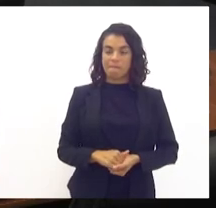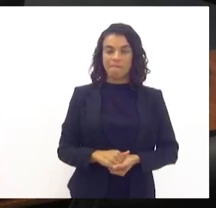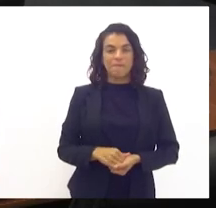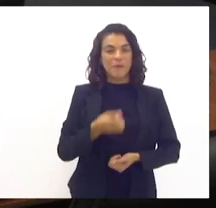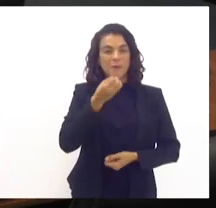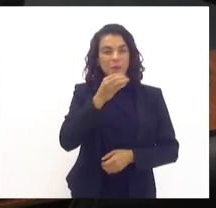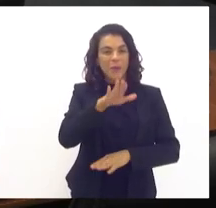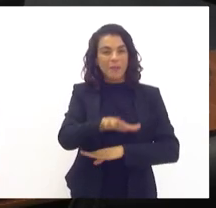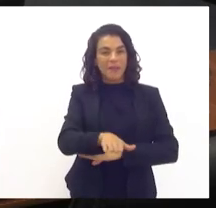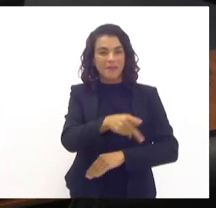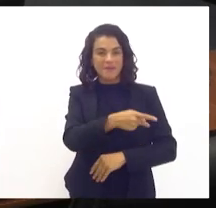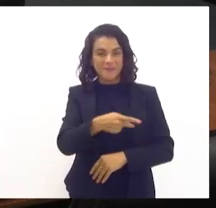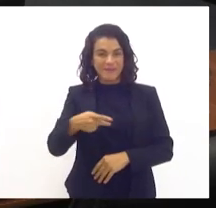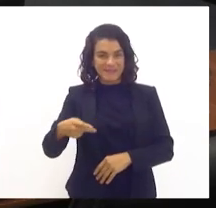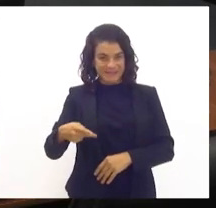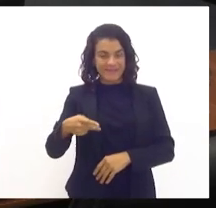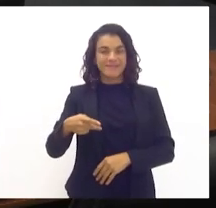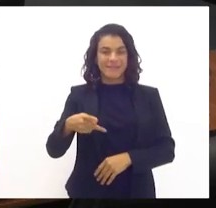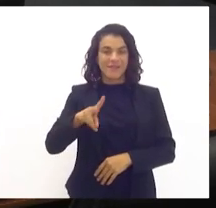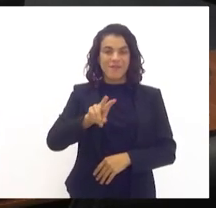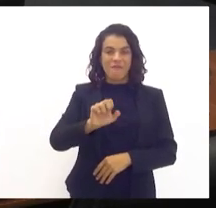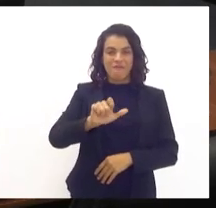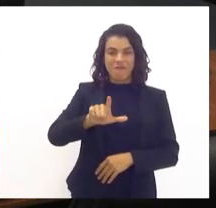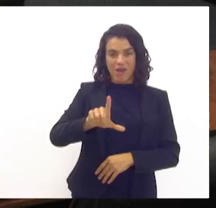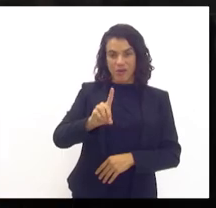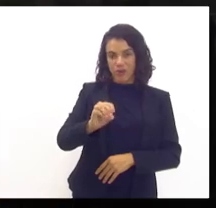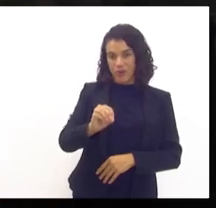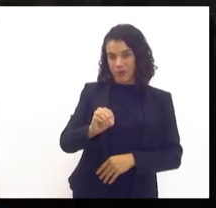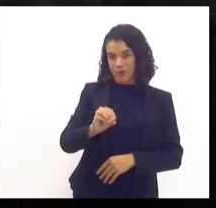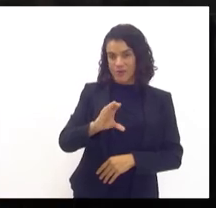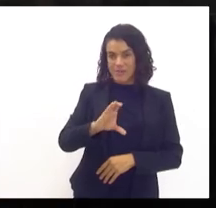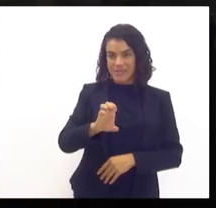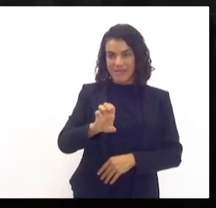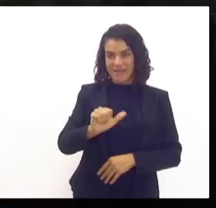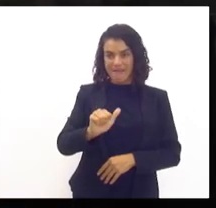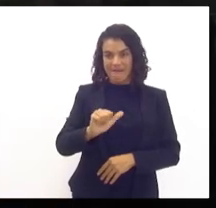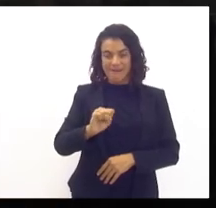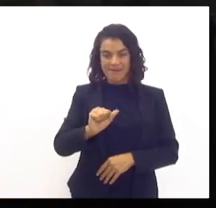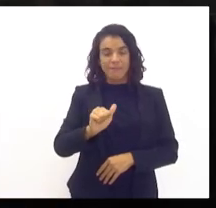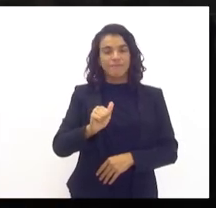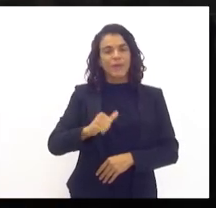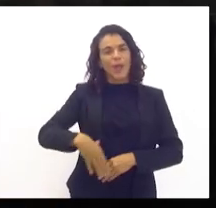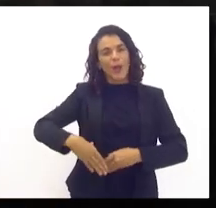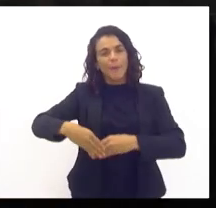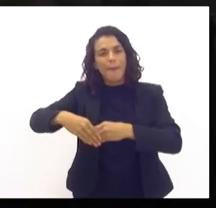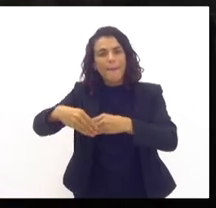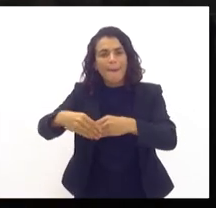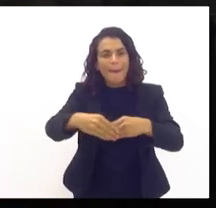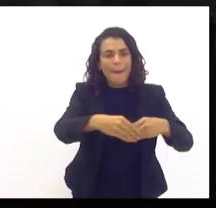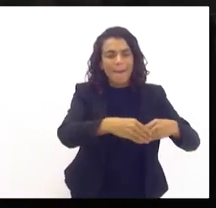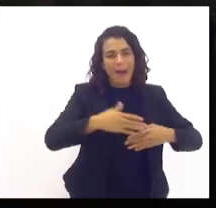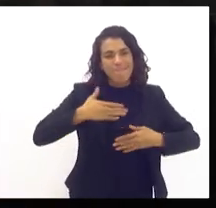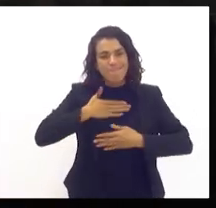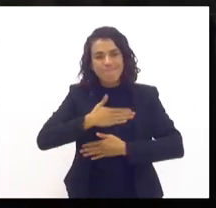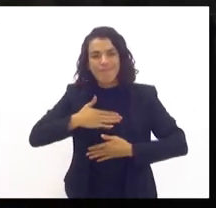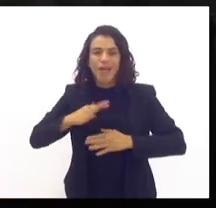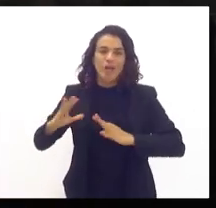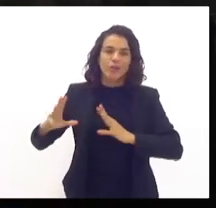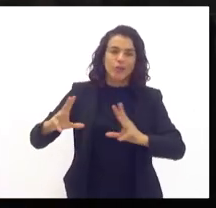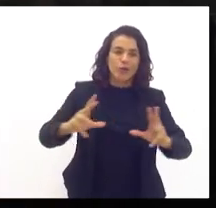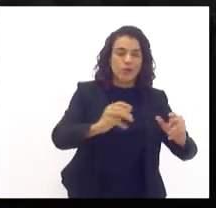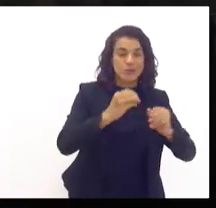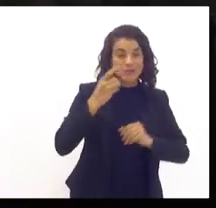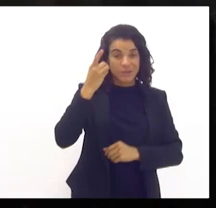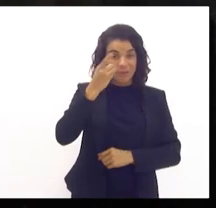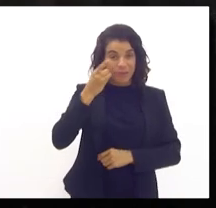Boa tarde, presidente Valdo Ceasa. Quero cumprimentar todos os colegas parlamentares aqui